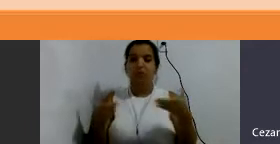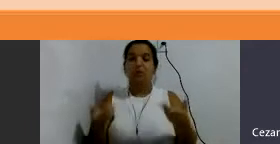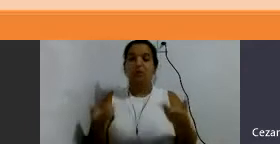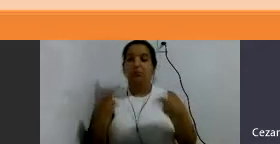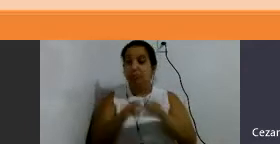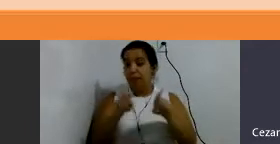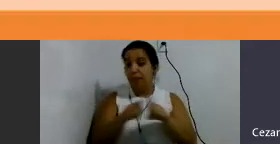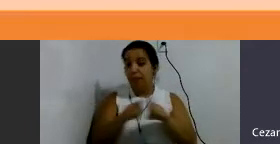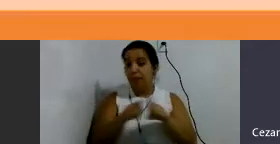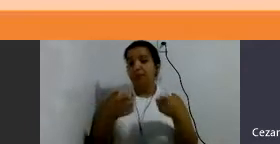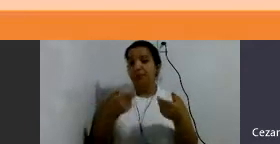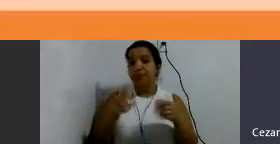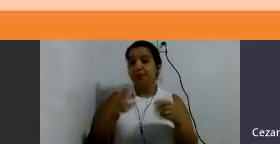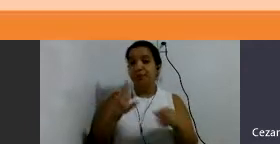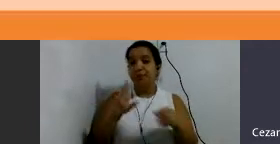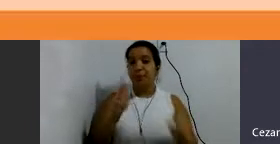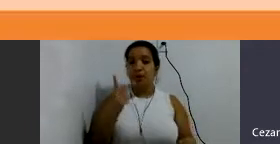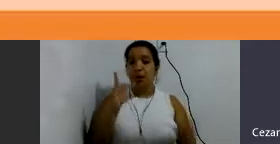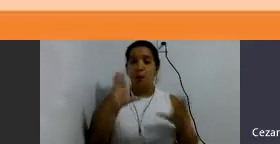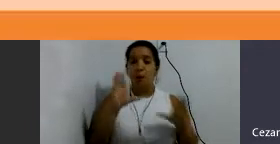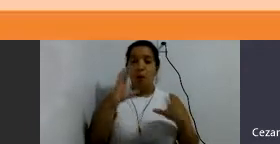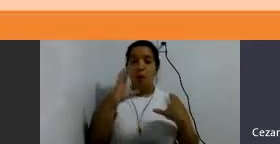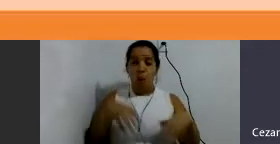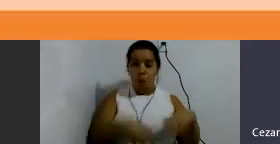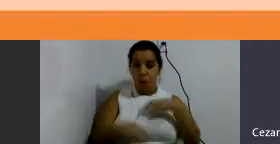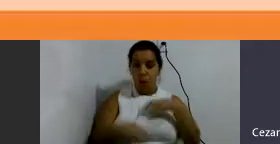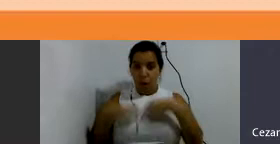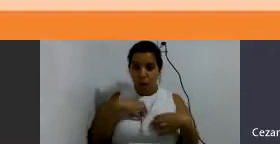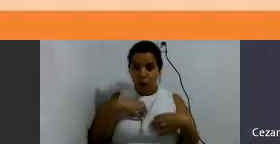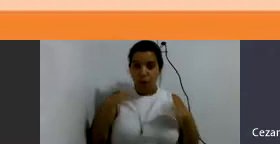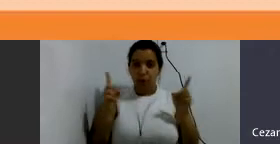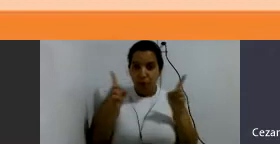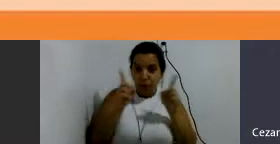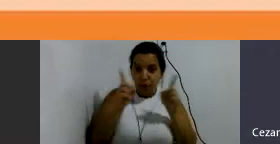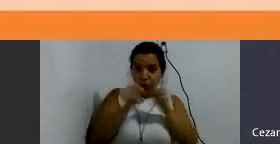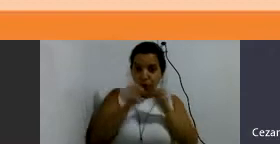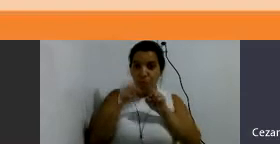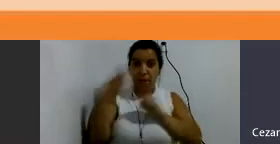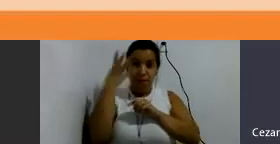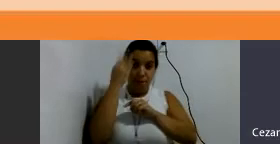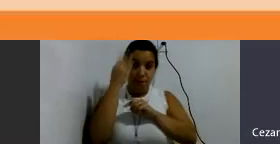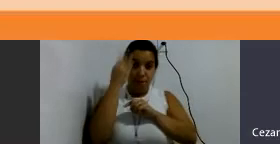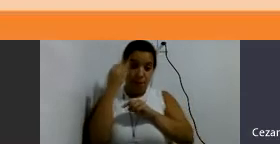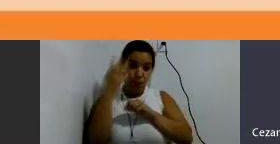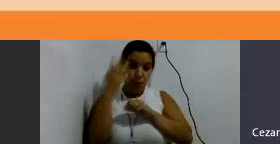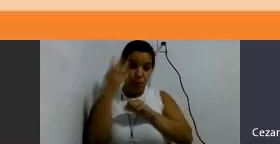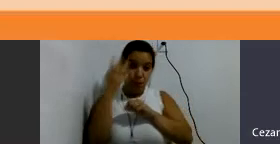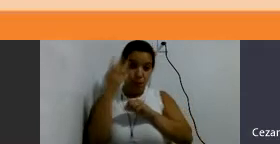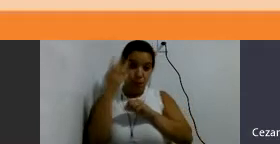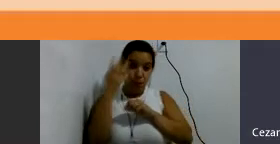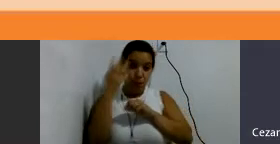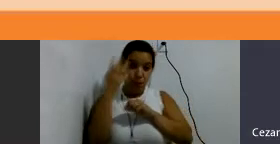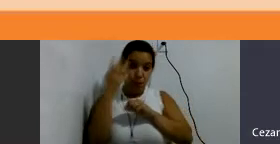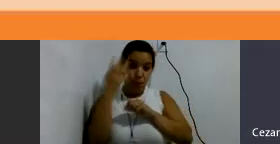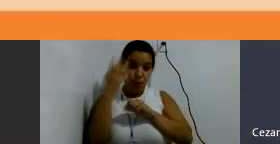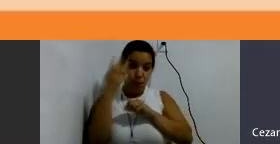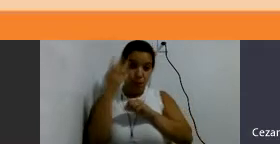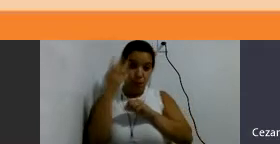também tem uma hipertrofia do órgão. Então, aqui a gente tem uma imagem bem clara de uma hipertrofia